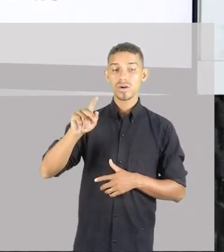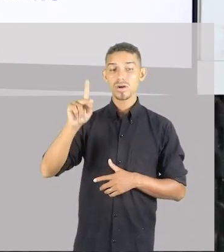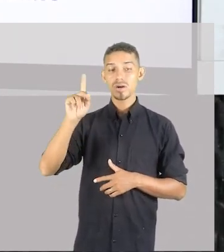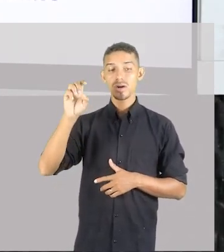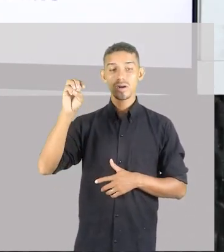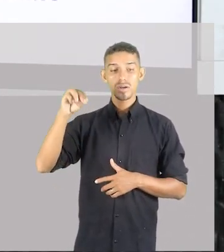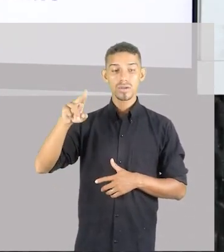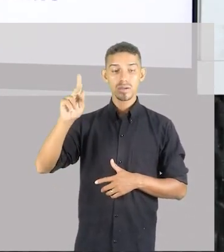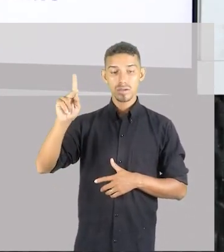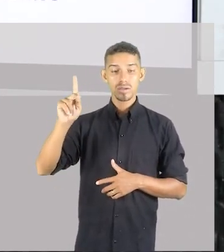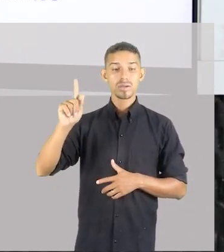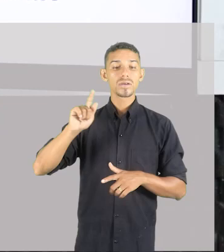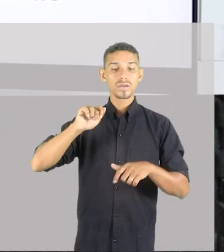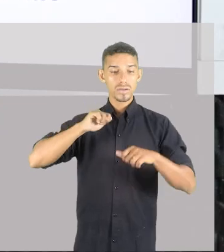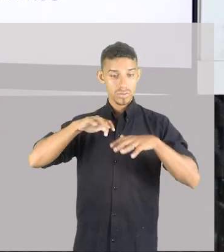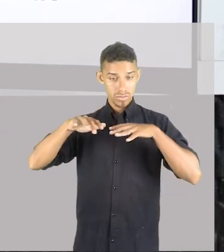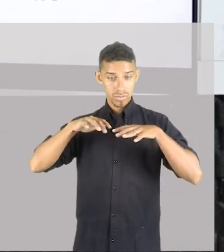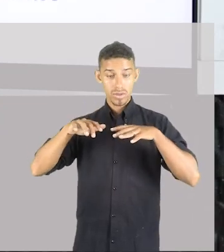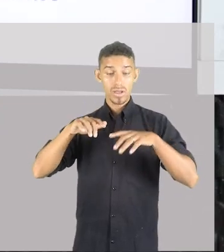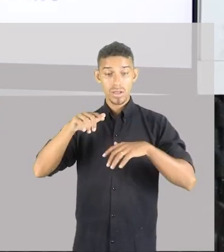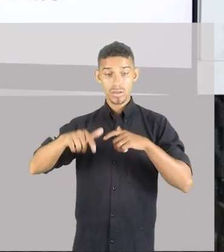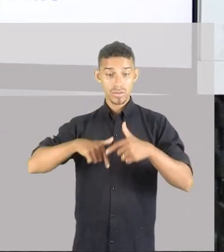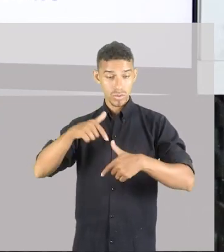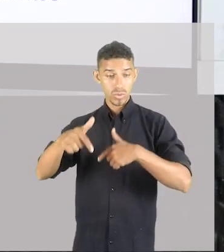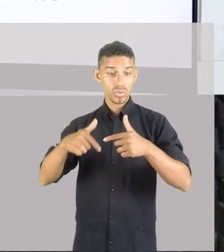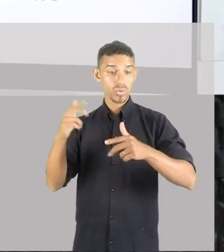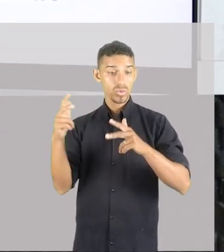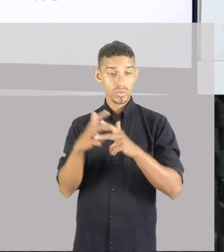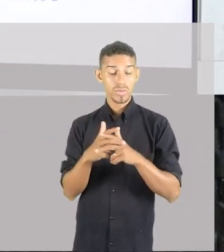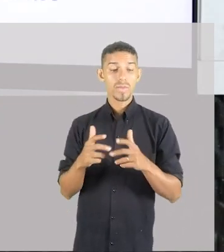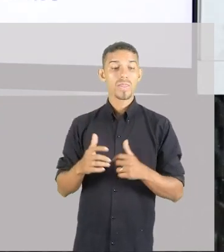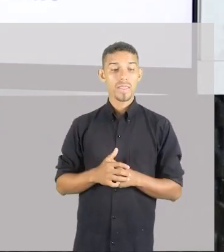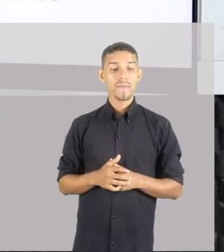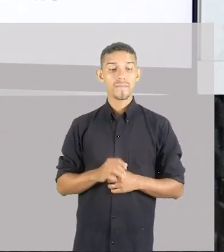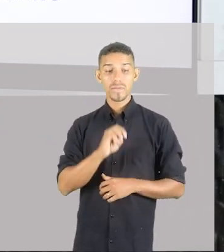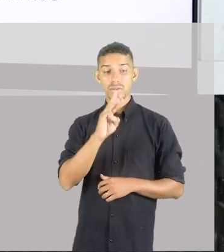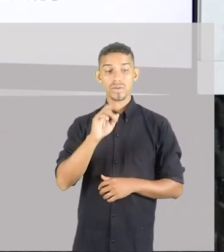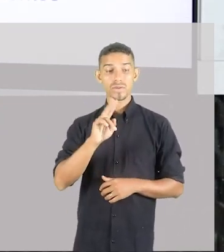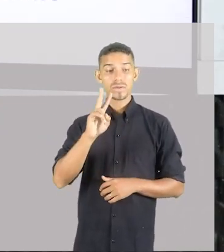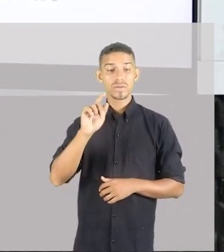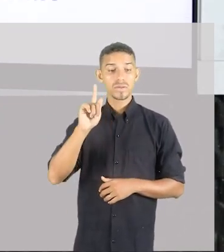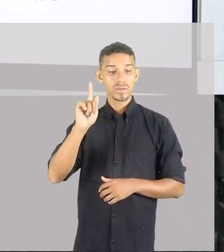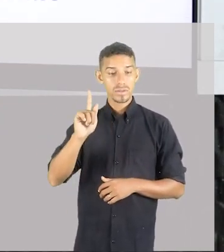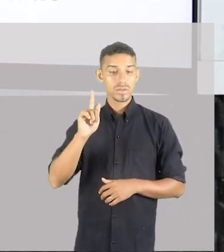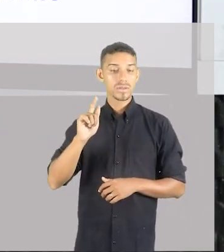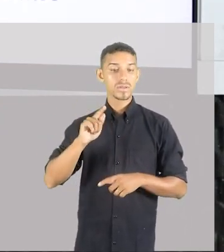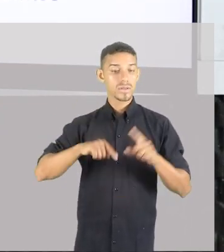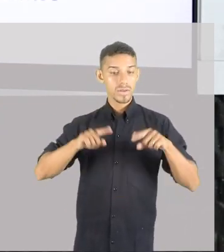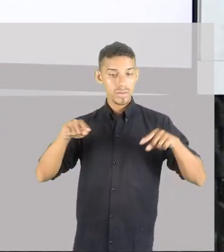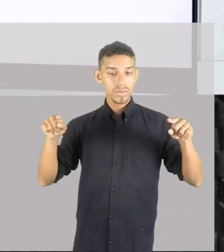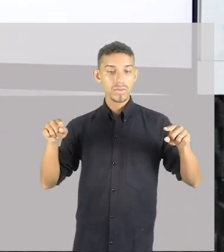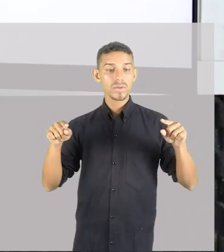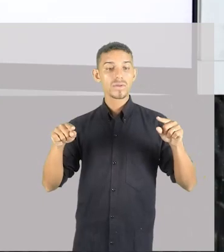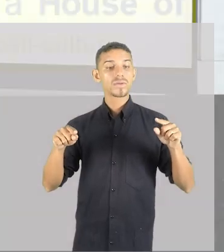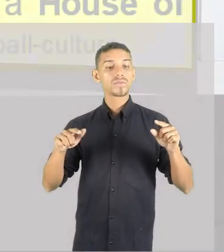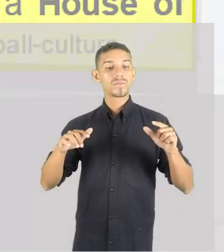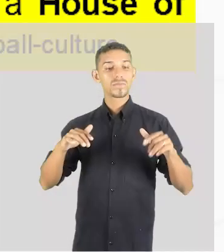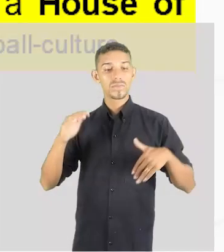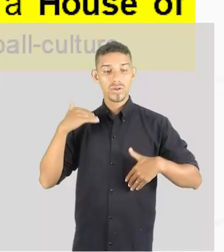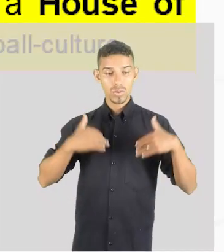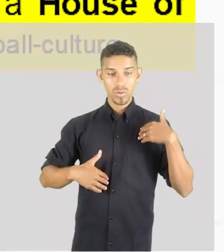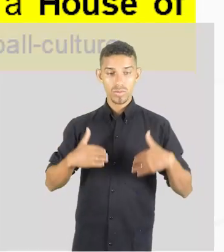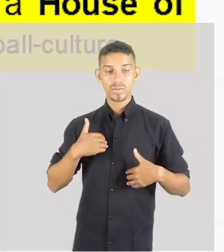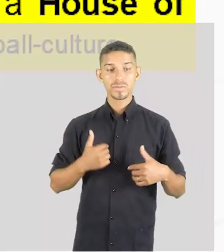que simula uma luta o Wave a variação do pop que eu já falei para vocês com movimento dos músculos que imitam ondas pelo corpo